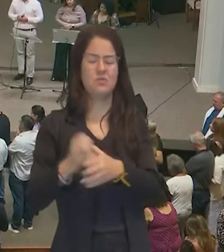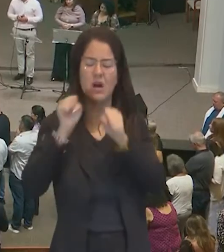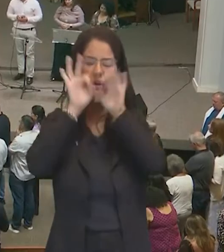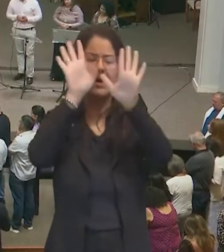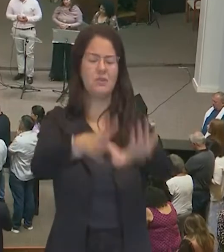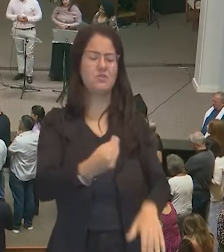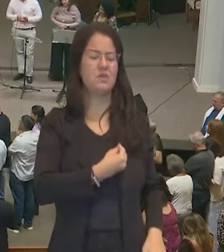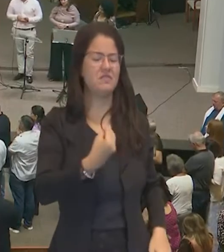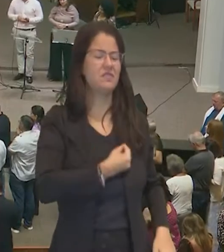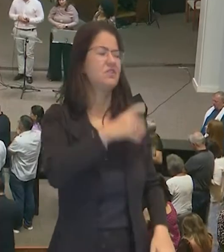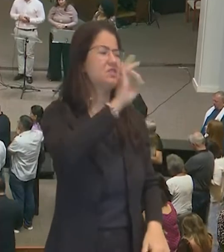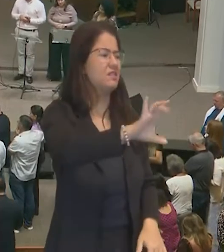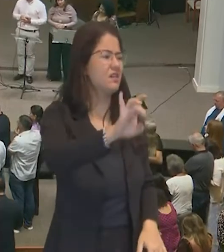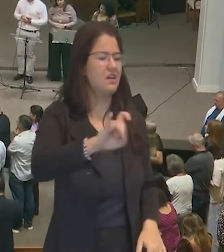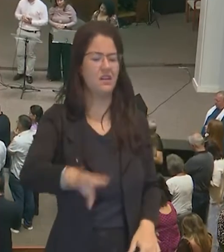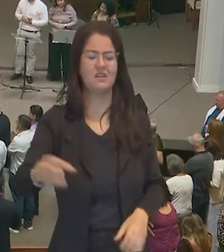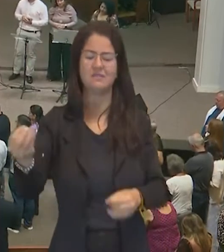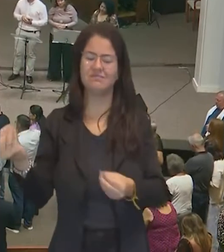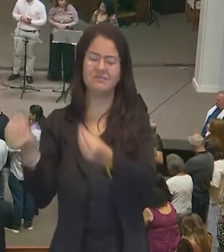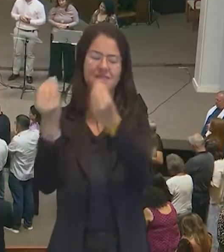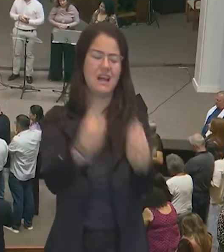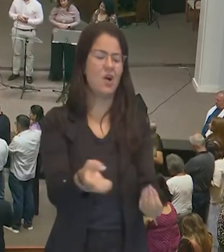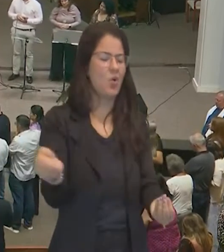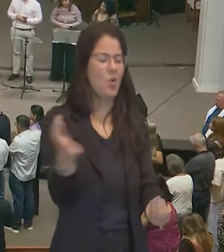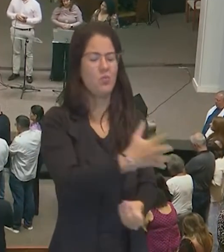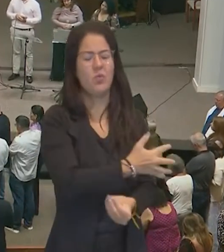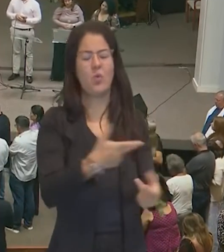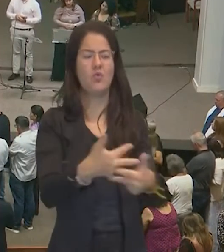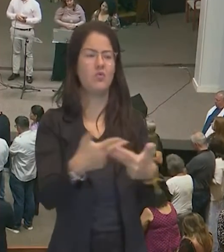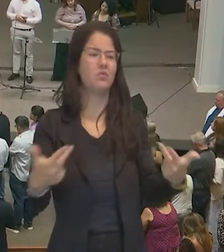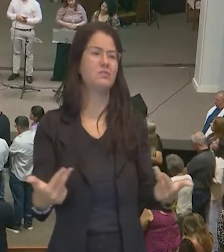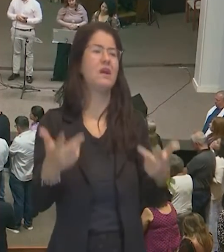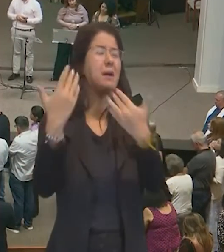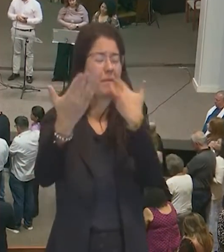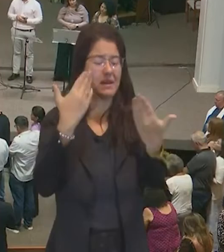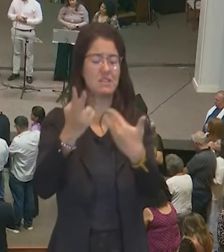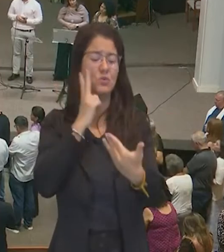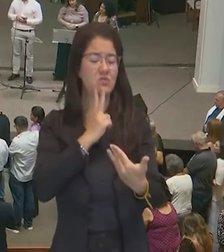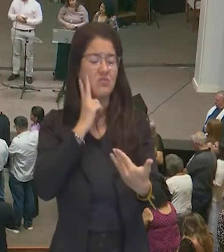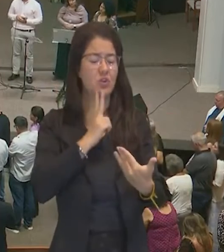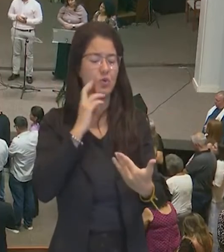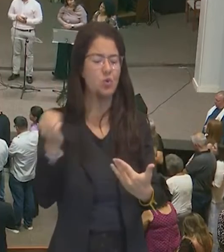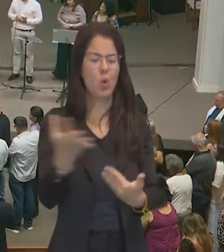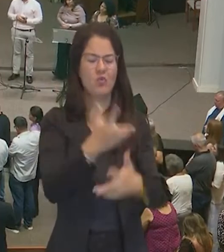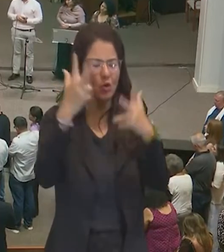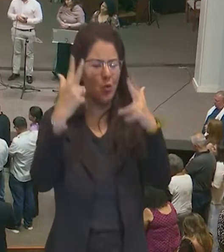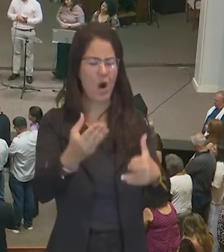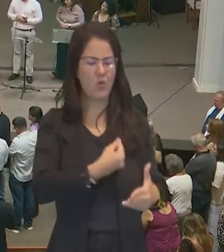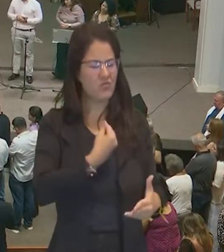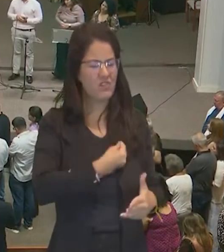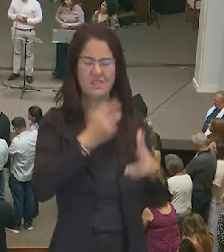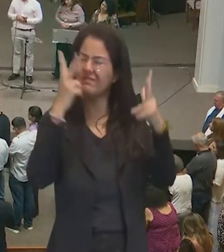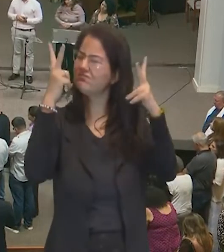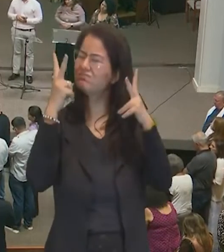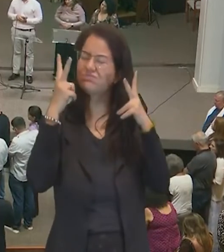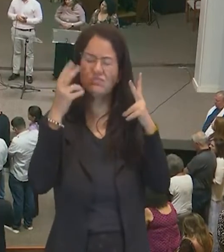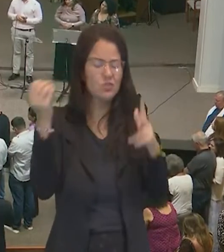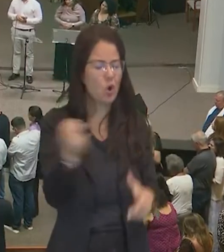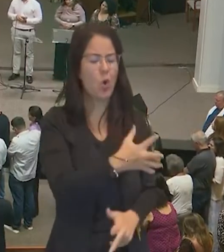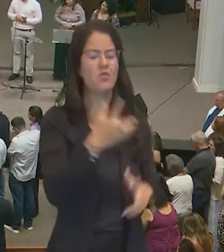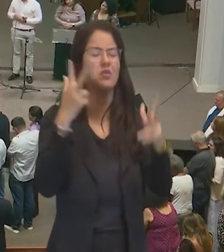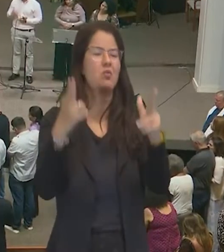vidas, Senhor, traga algo novo. Deus, traga vinho novo para cada casamento, Senhor, faça algo novo em